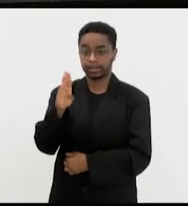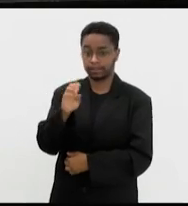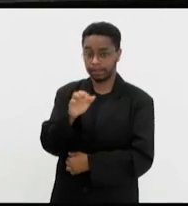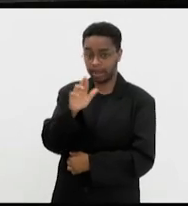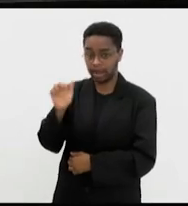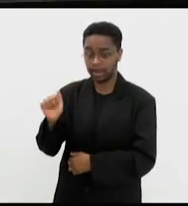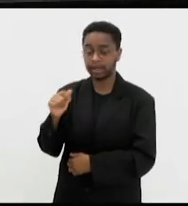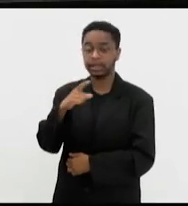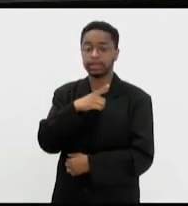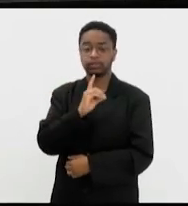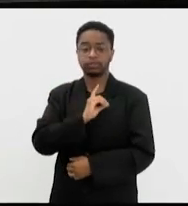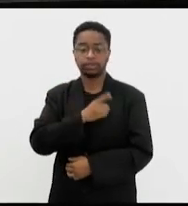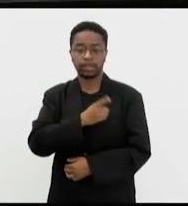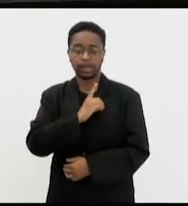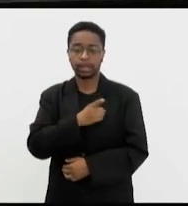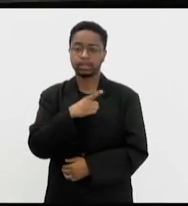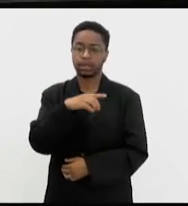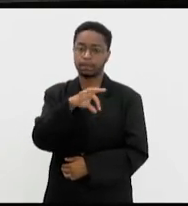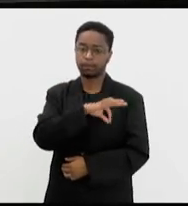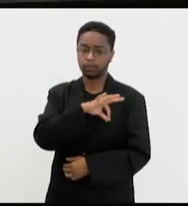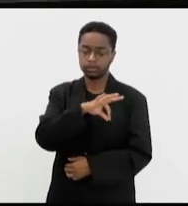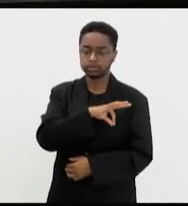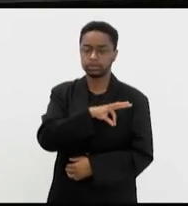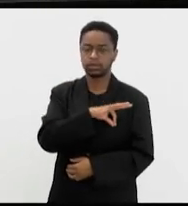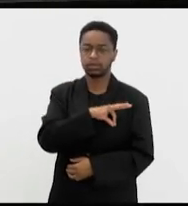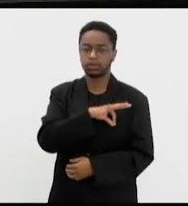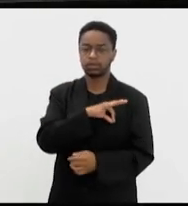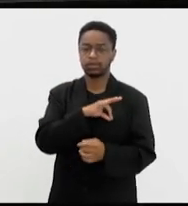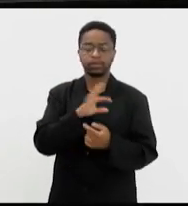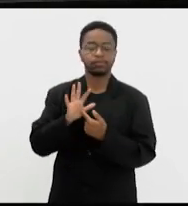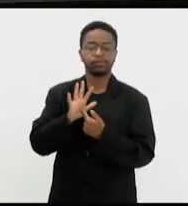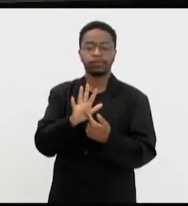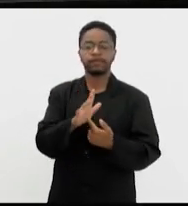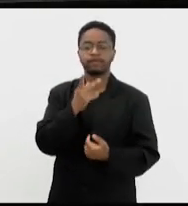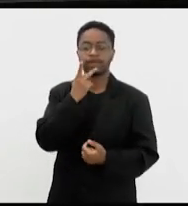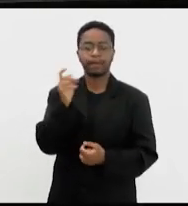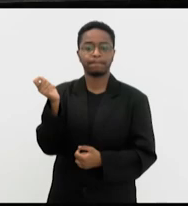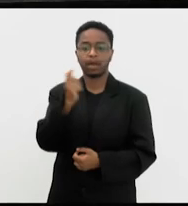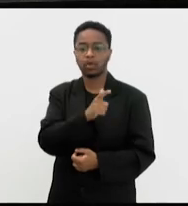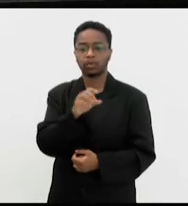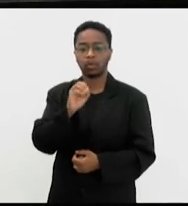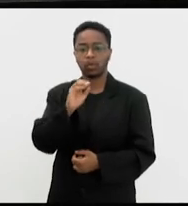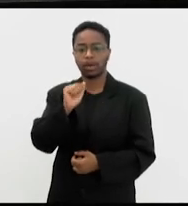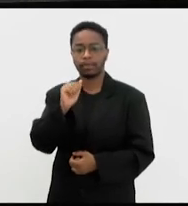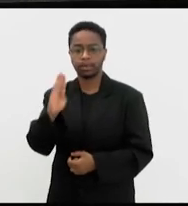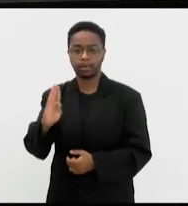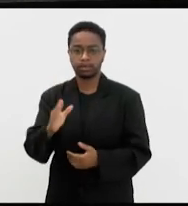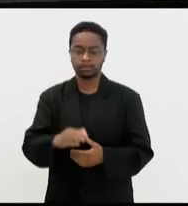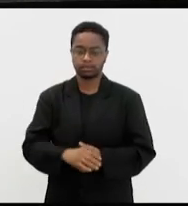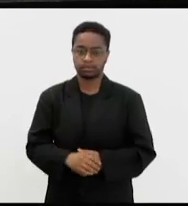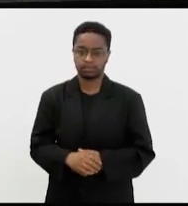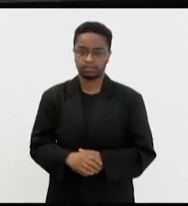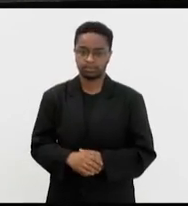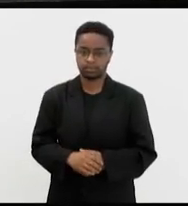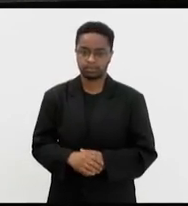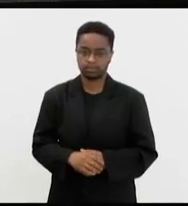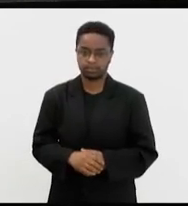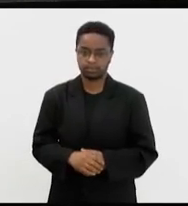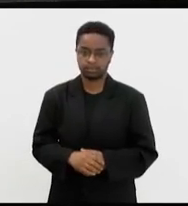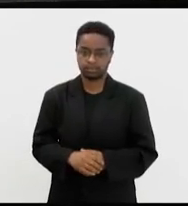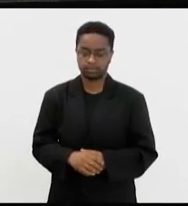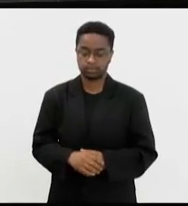delegado trazem um policial para falar mal da OAB Dr